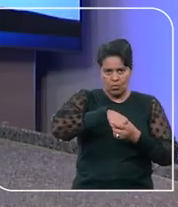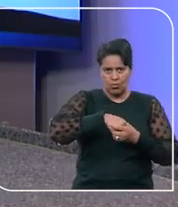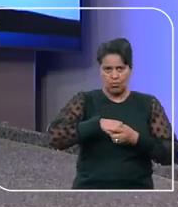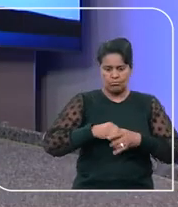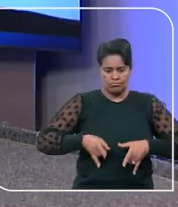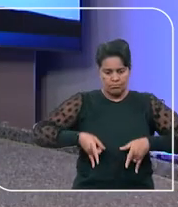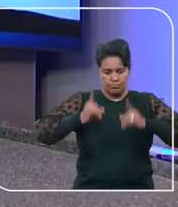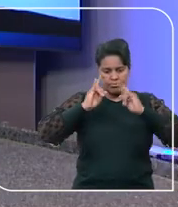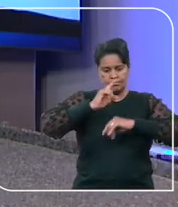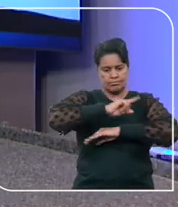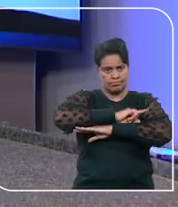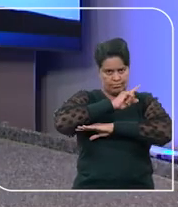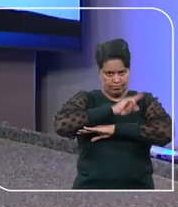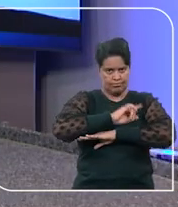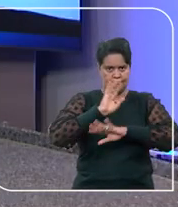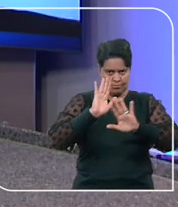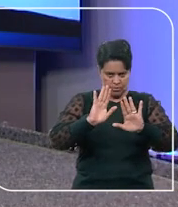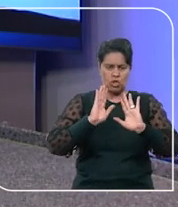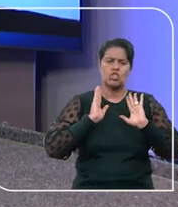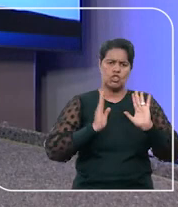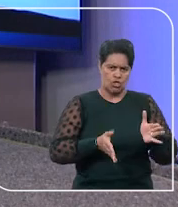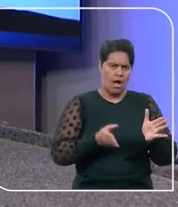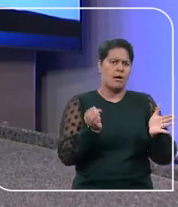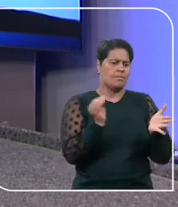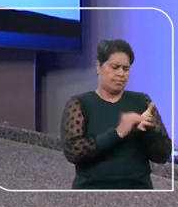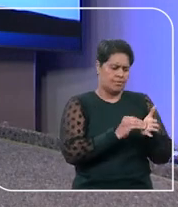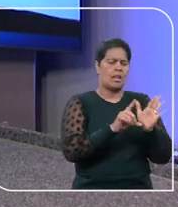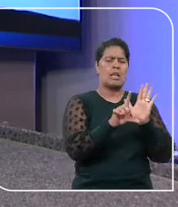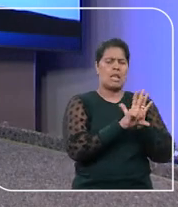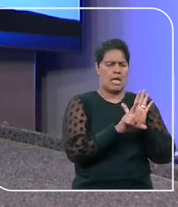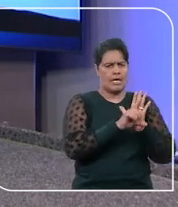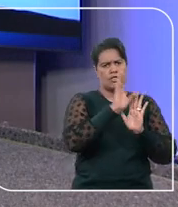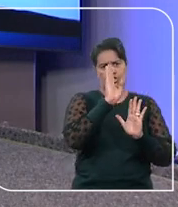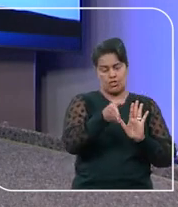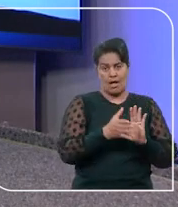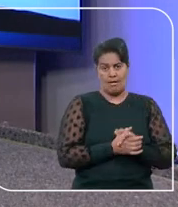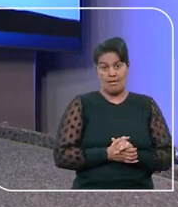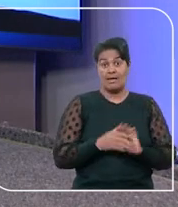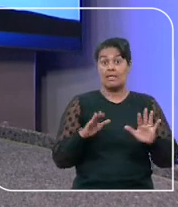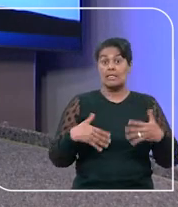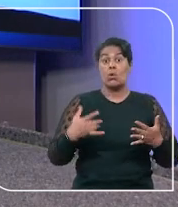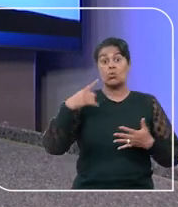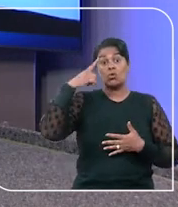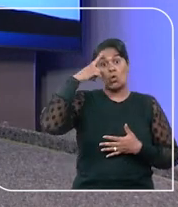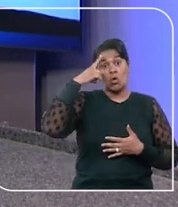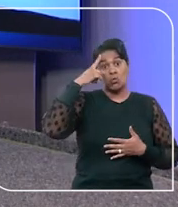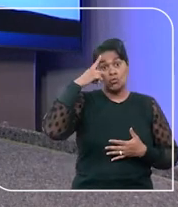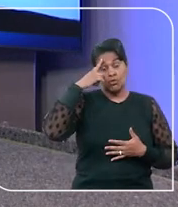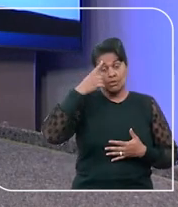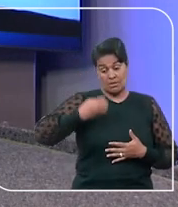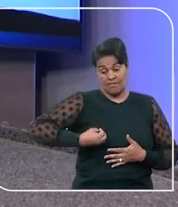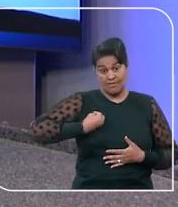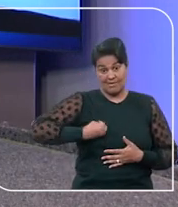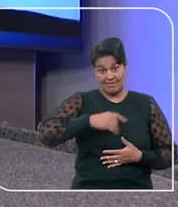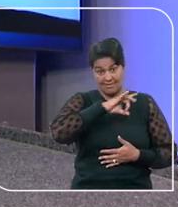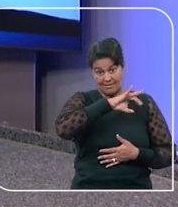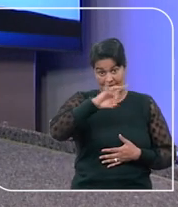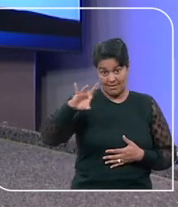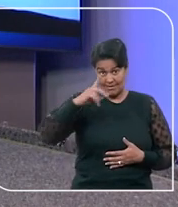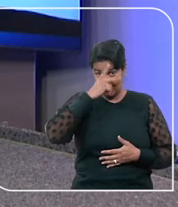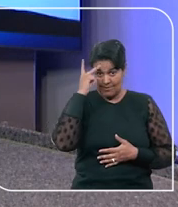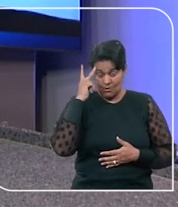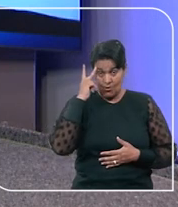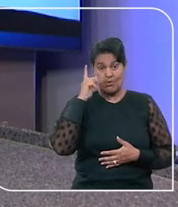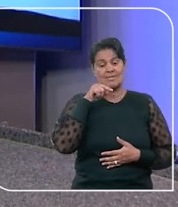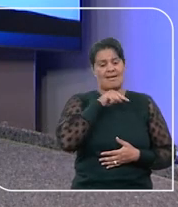jurisprudência lida com a legislação infraconstitucional, ou seja, é no dia a dia das pessoas que ela influencia. E eu gostaria que você discorresse um pouco sobre